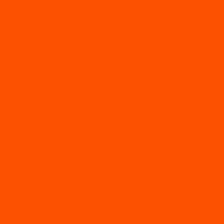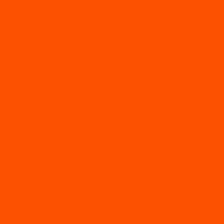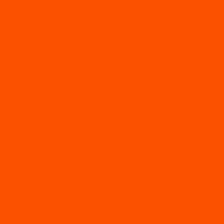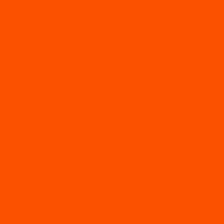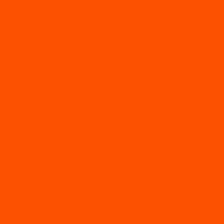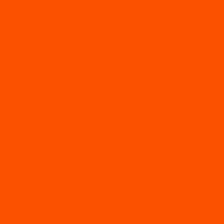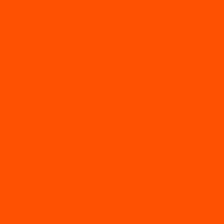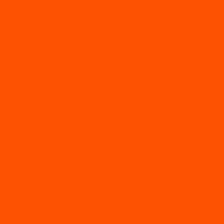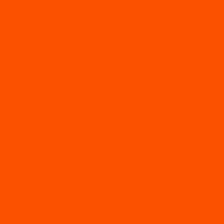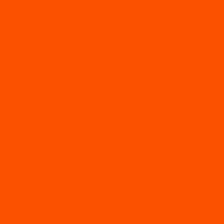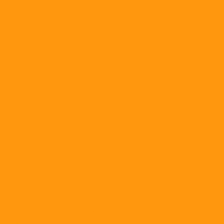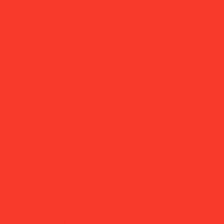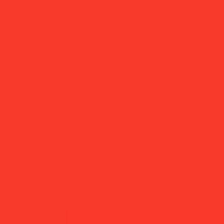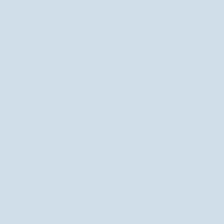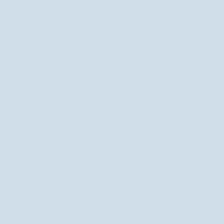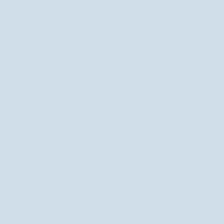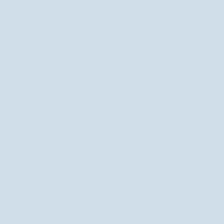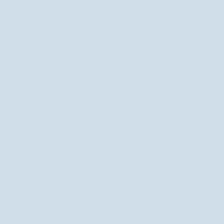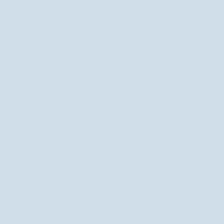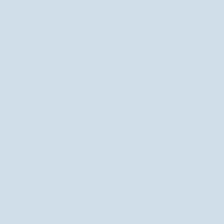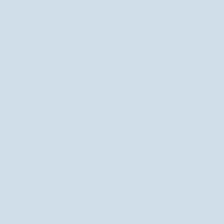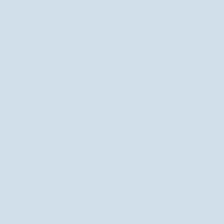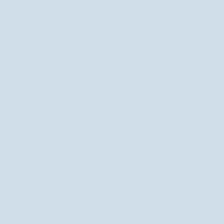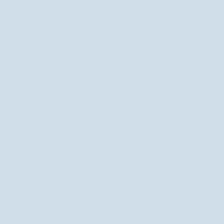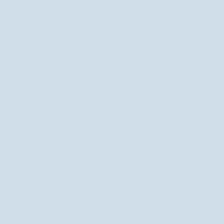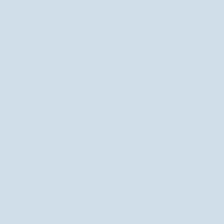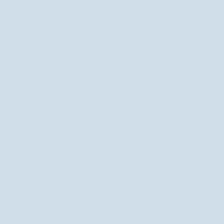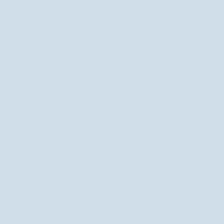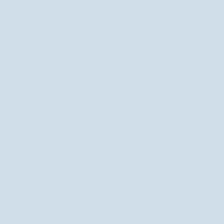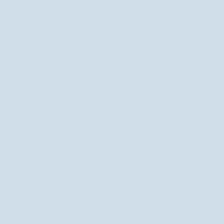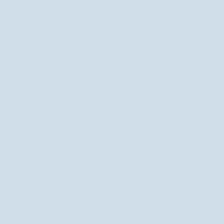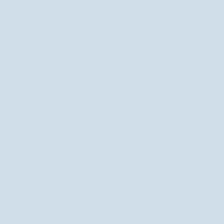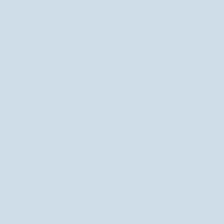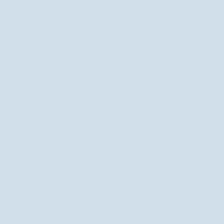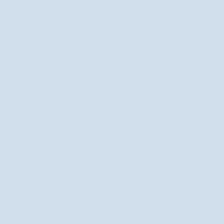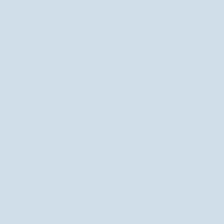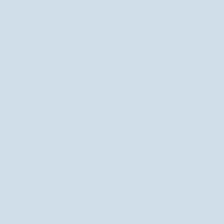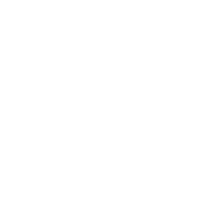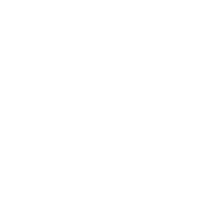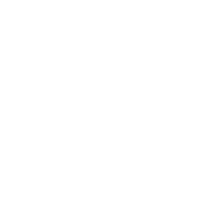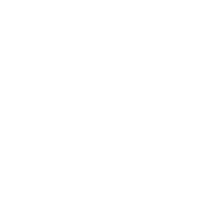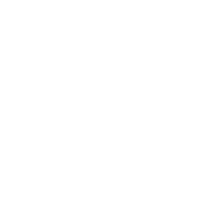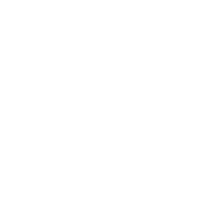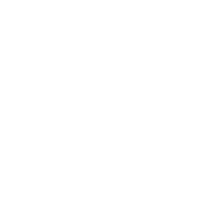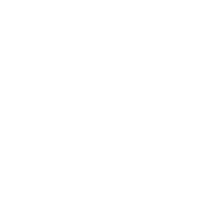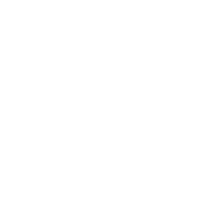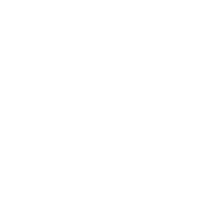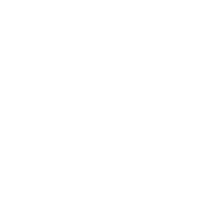Poder Monitor. Acesse agora e ganhe 30 dias grátis.